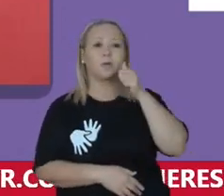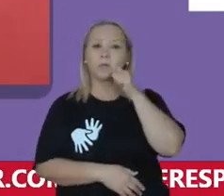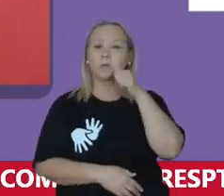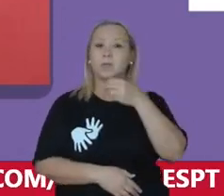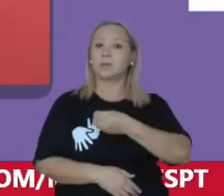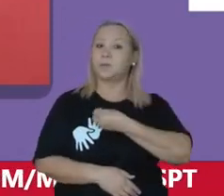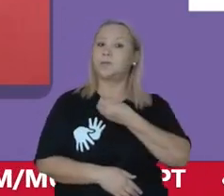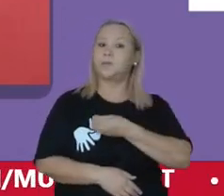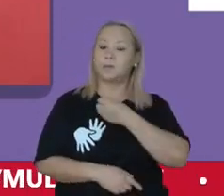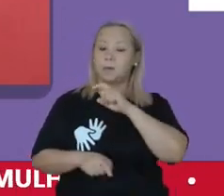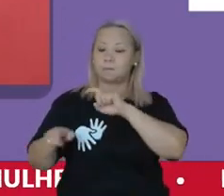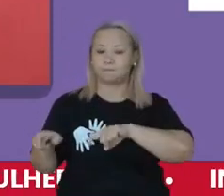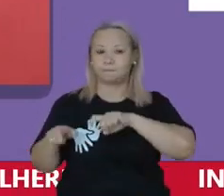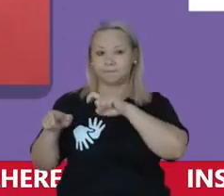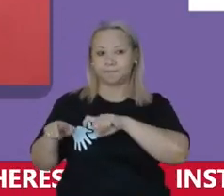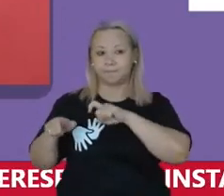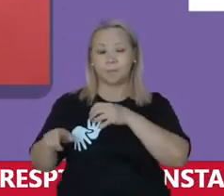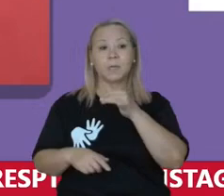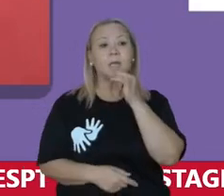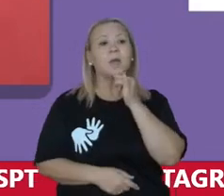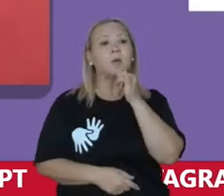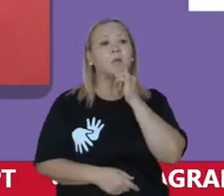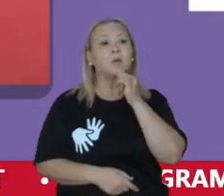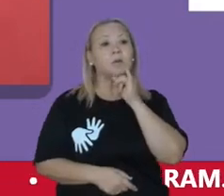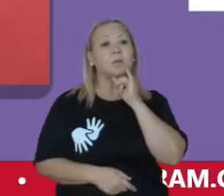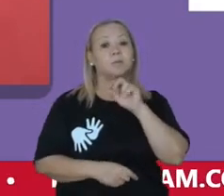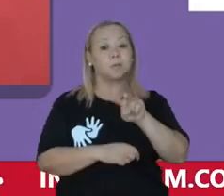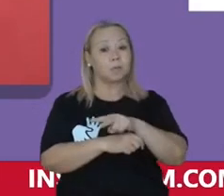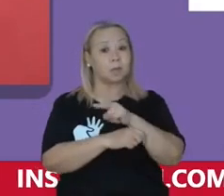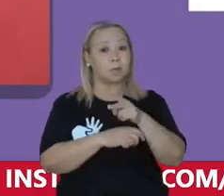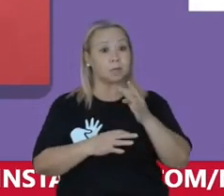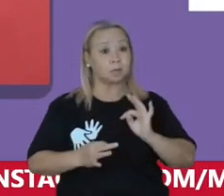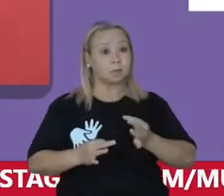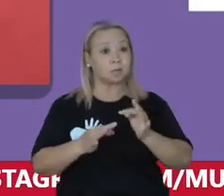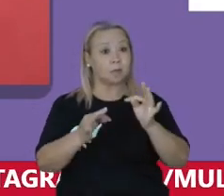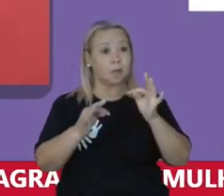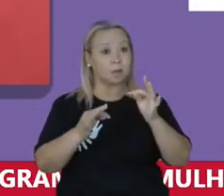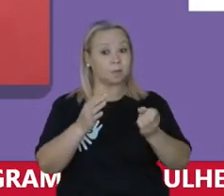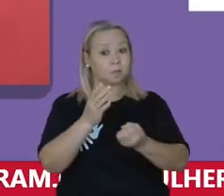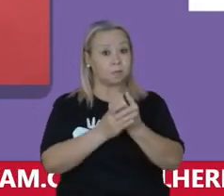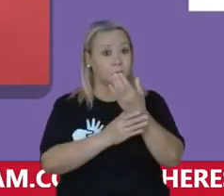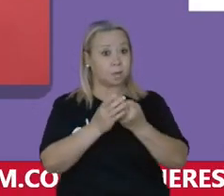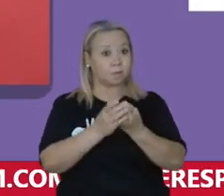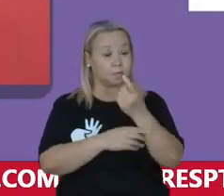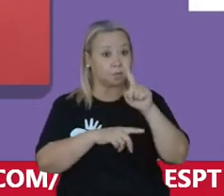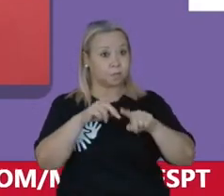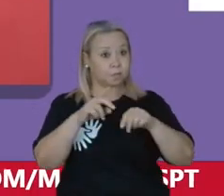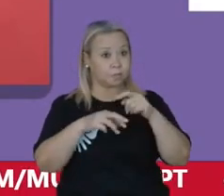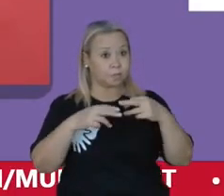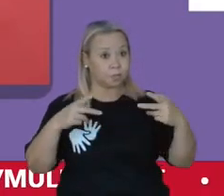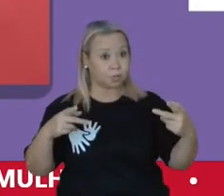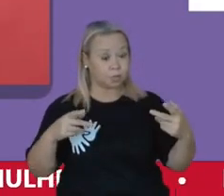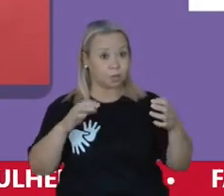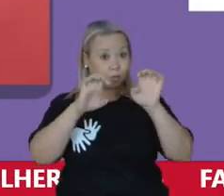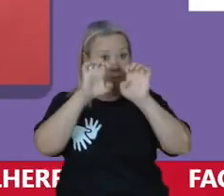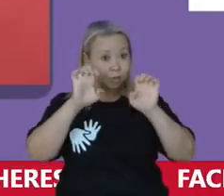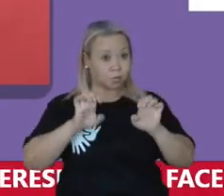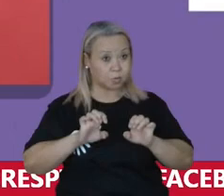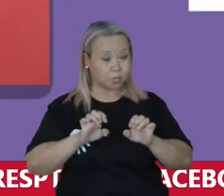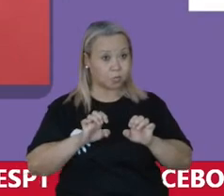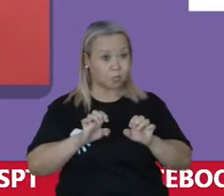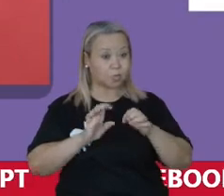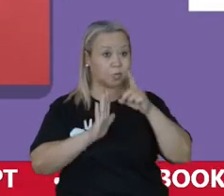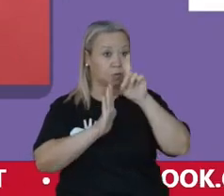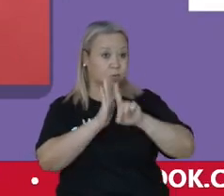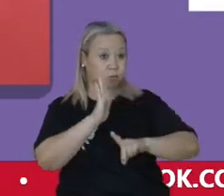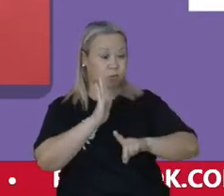que vivemos no campo, como por exemplo assistência técnica para a produção, a estrutura de uma